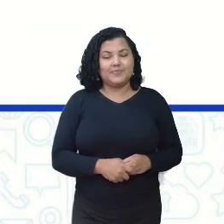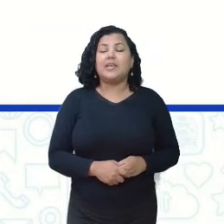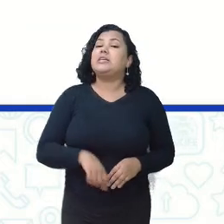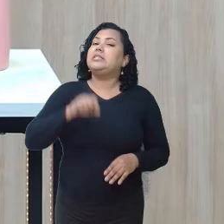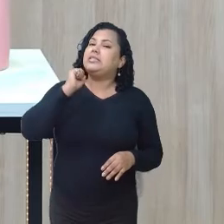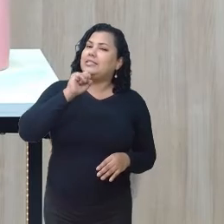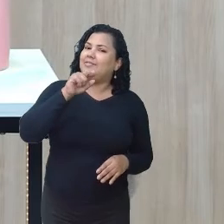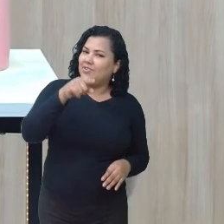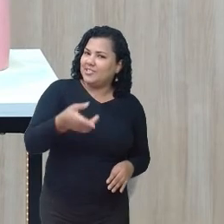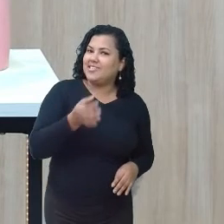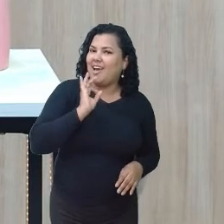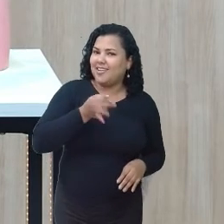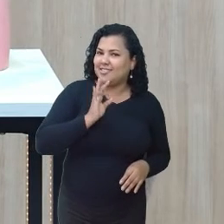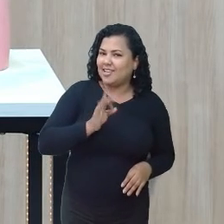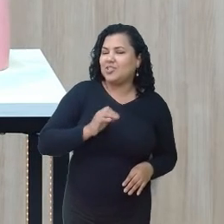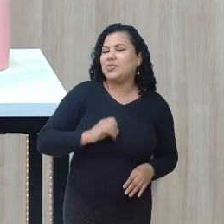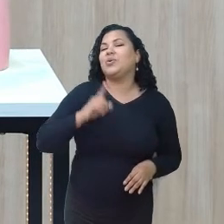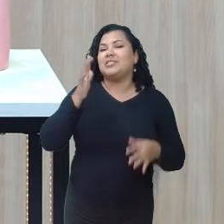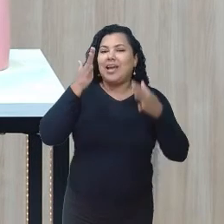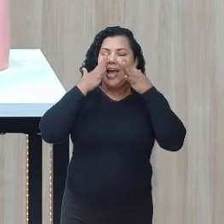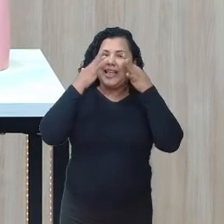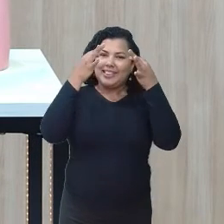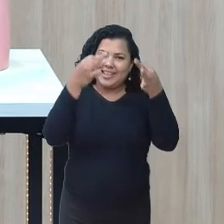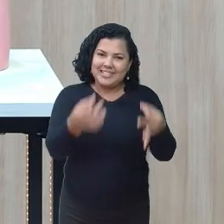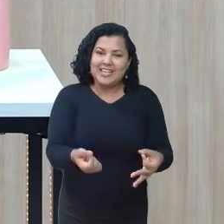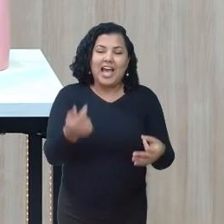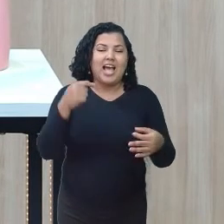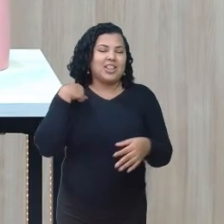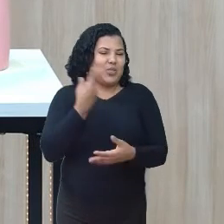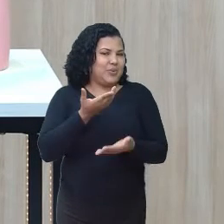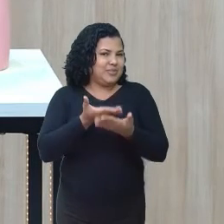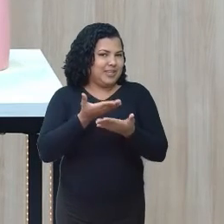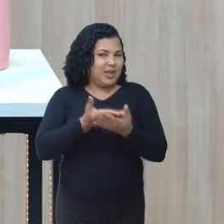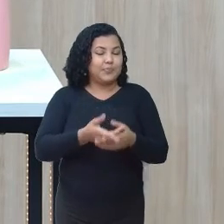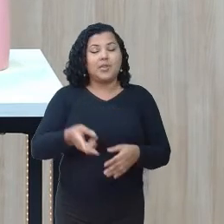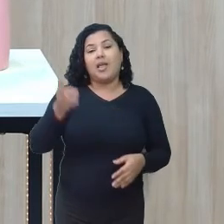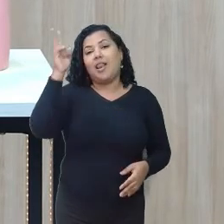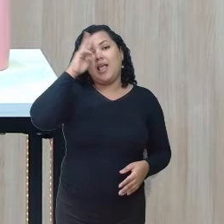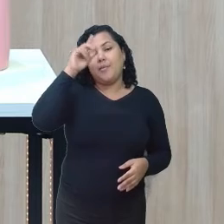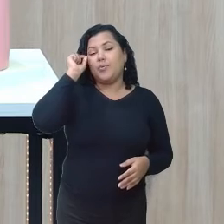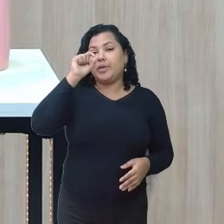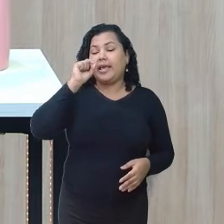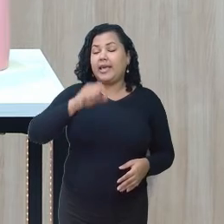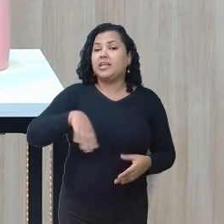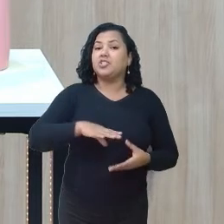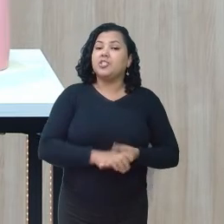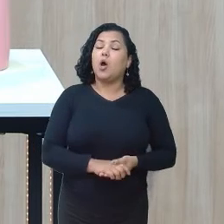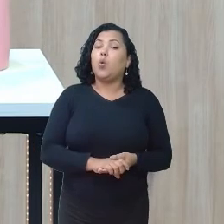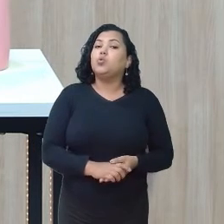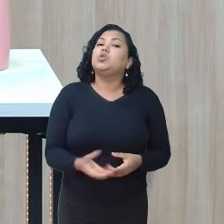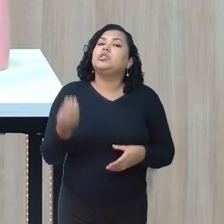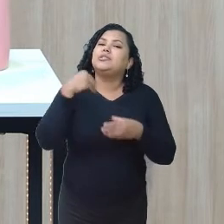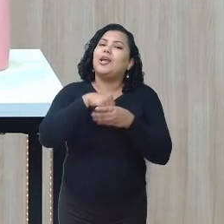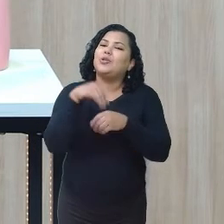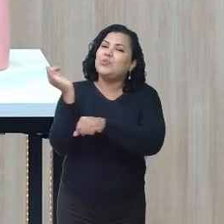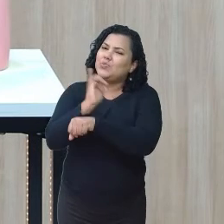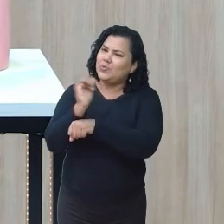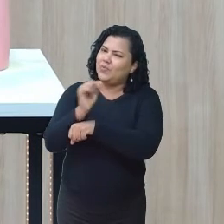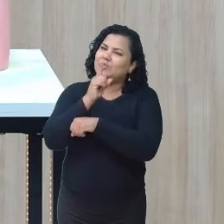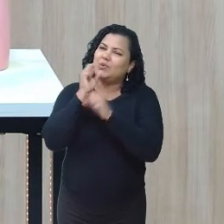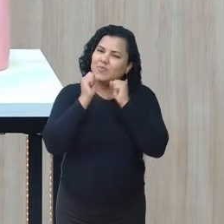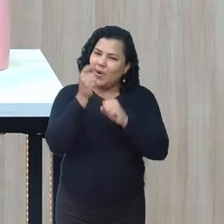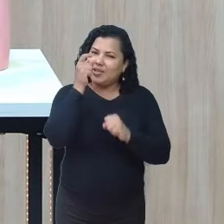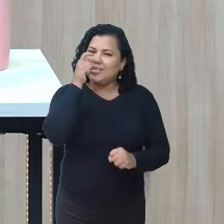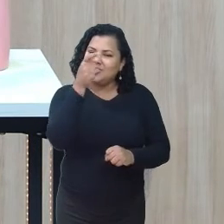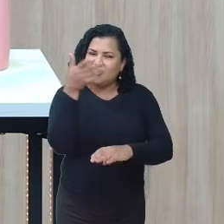quem acertou esteve bem atento à nossa aula. Lembrando que ela está disponível aí no YouTube, viu, gente?